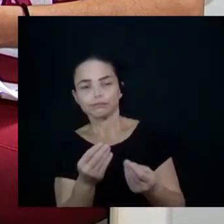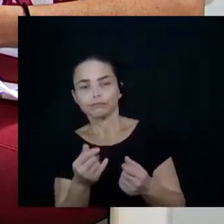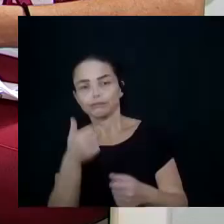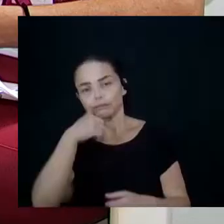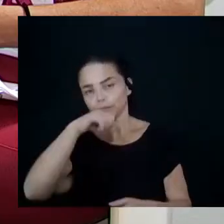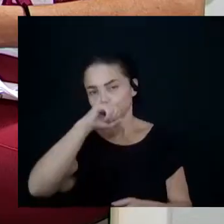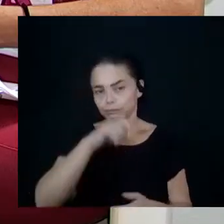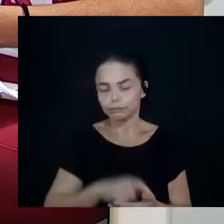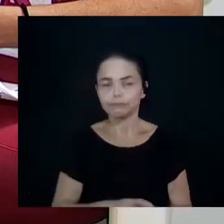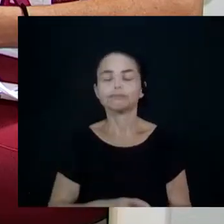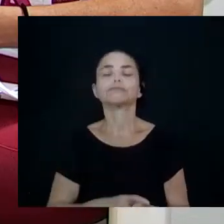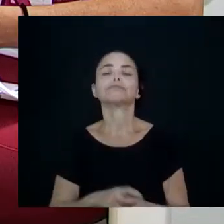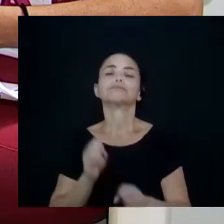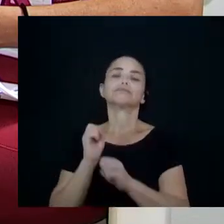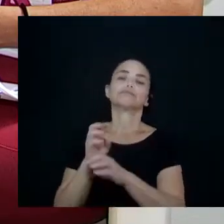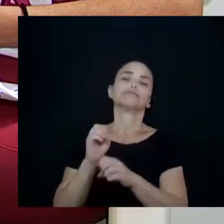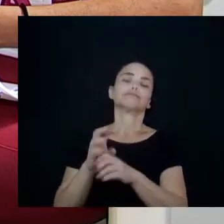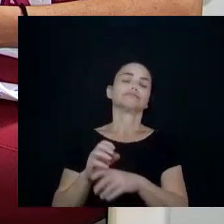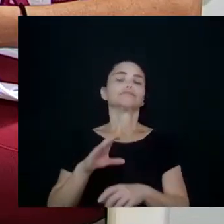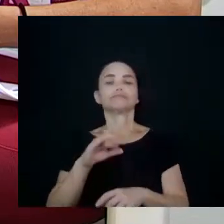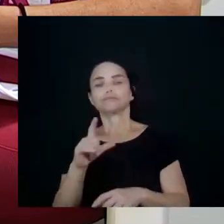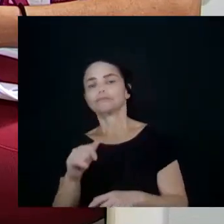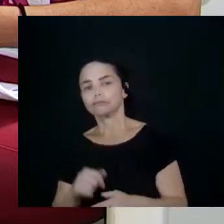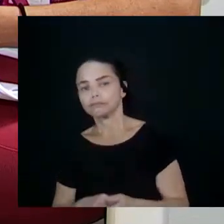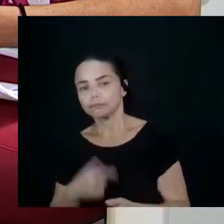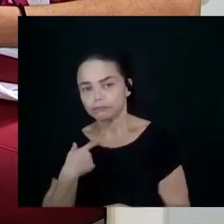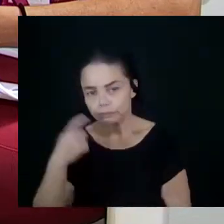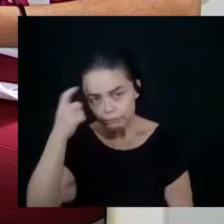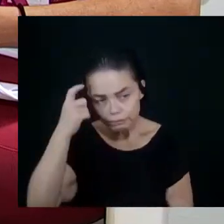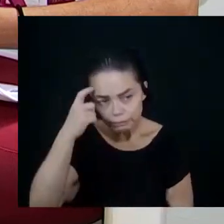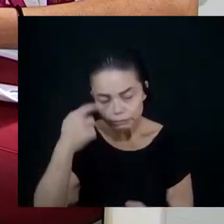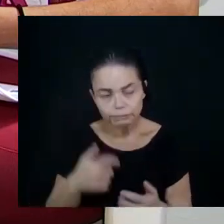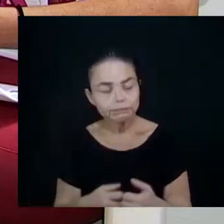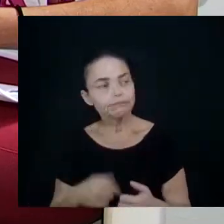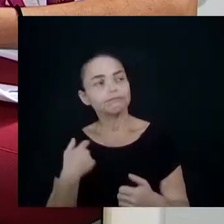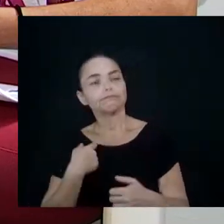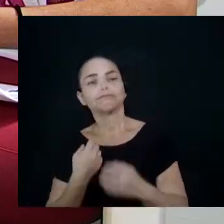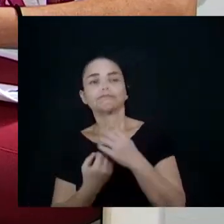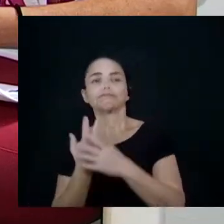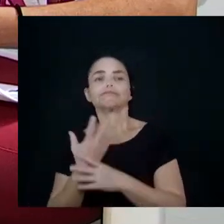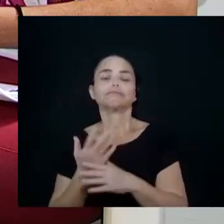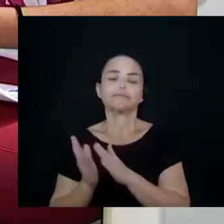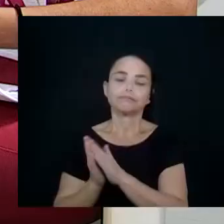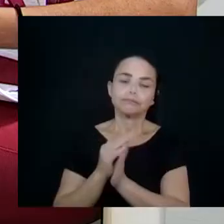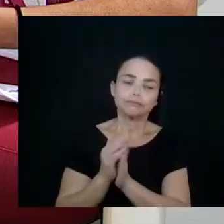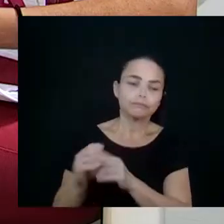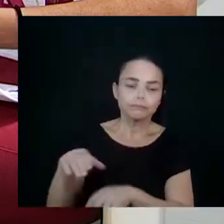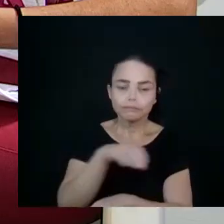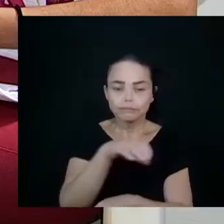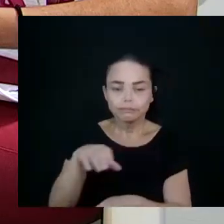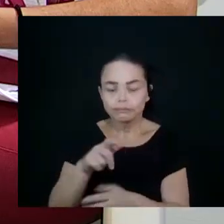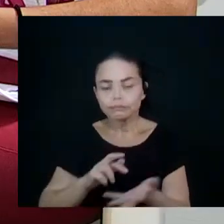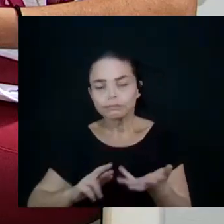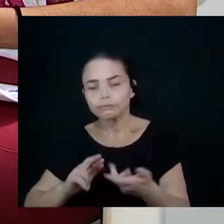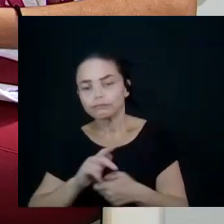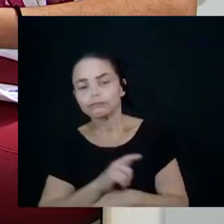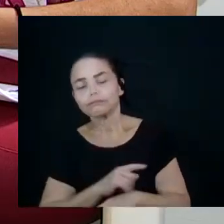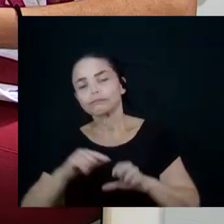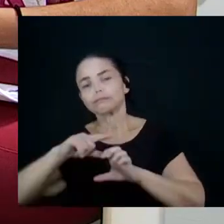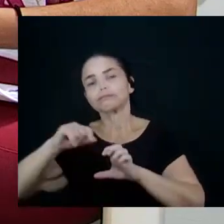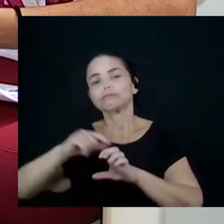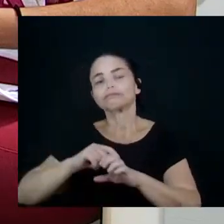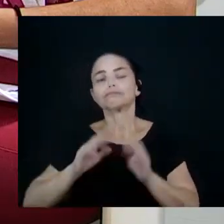de educadora, é claro, que você pensou, poxa, eu preciso criar esses brinquedos e empreender com esse público